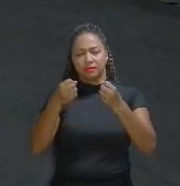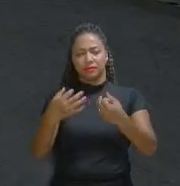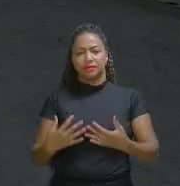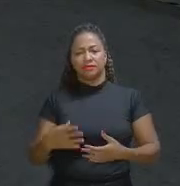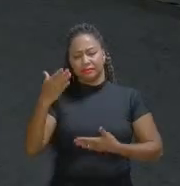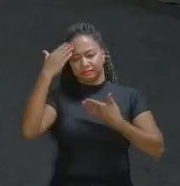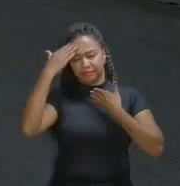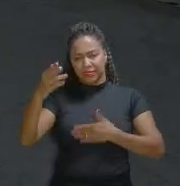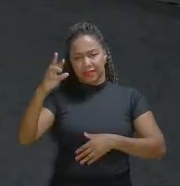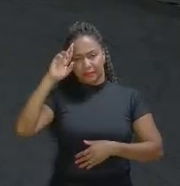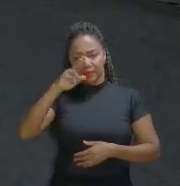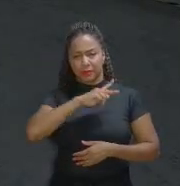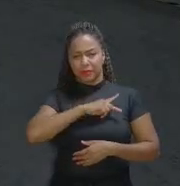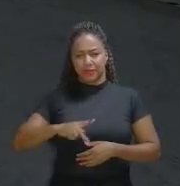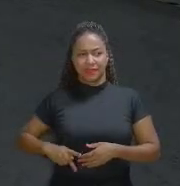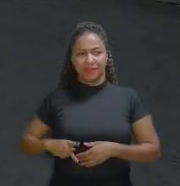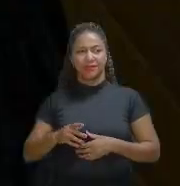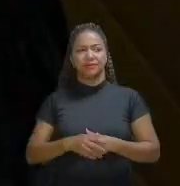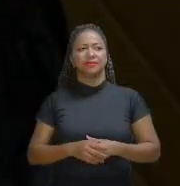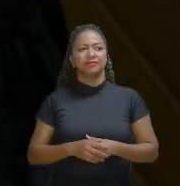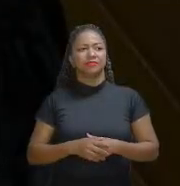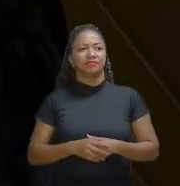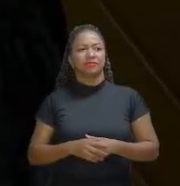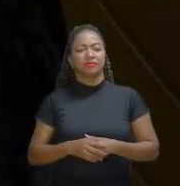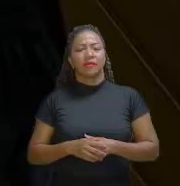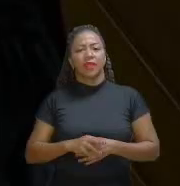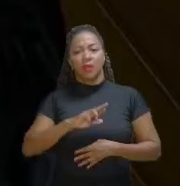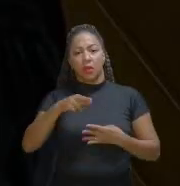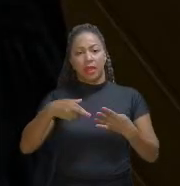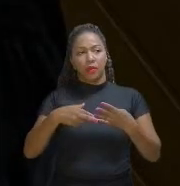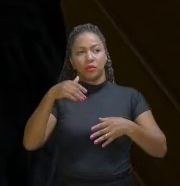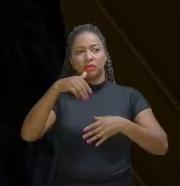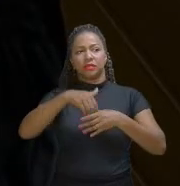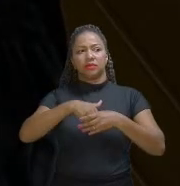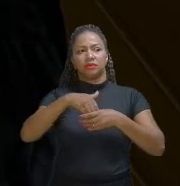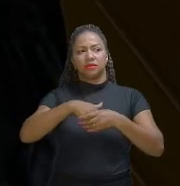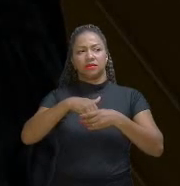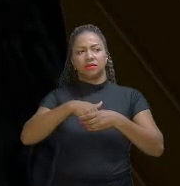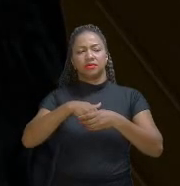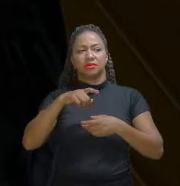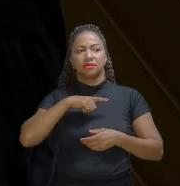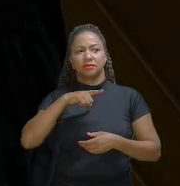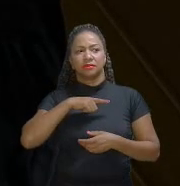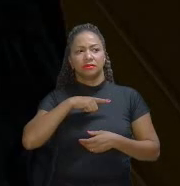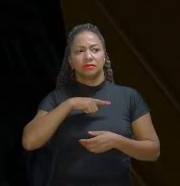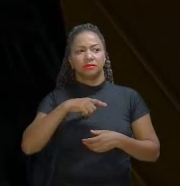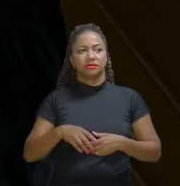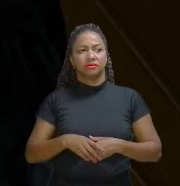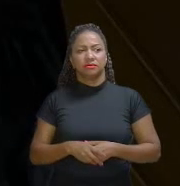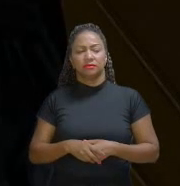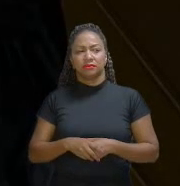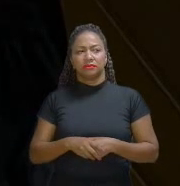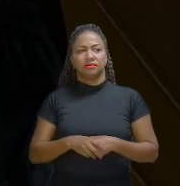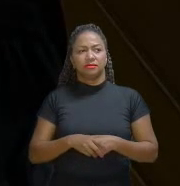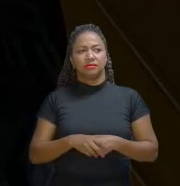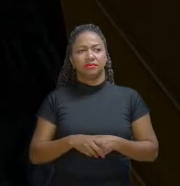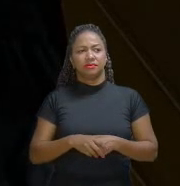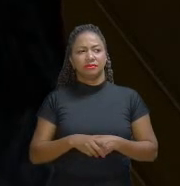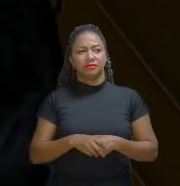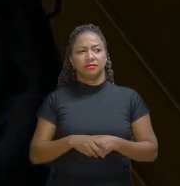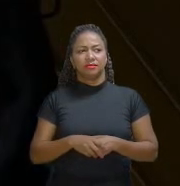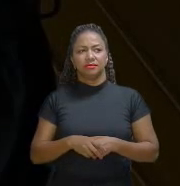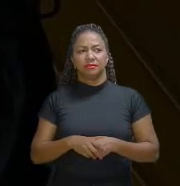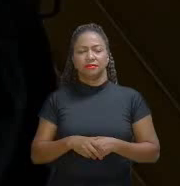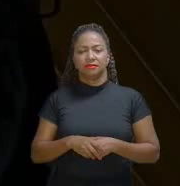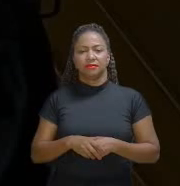Imagem ampla do plenário. Trata-se de recurso eleitoral. Foco no juiz Alex Gouveia. Ele é branco, de cabelos grisalhos,